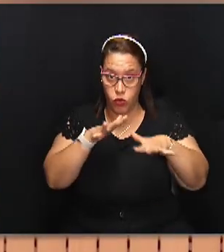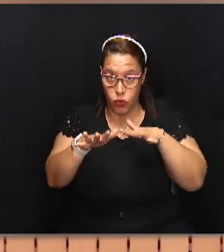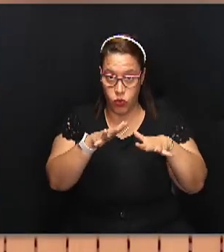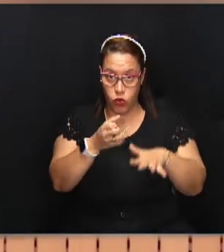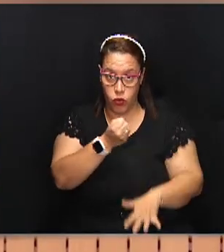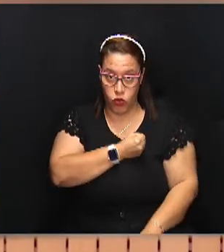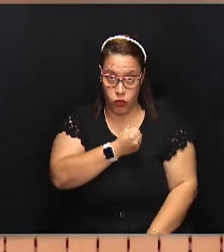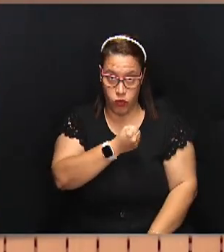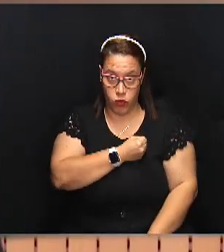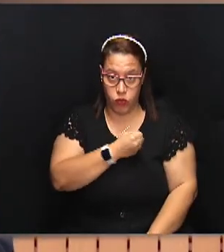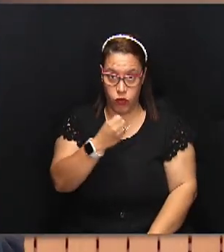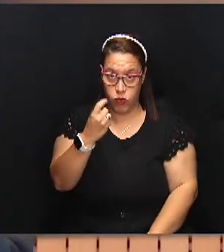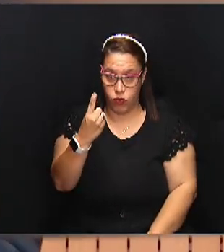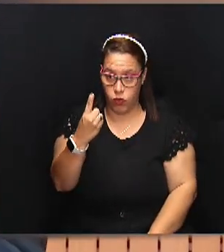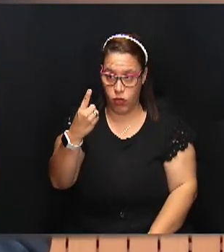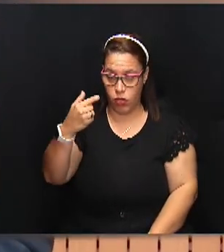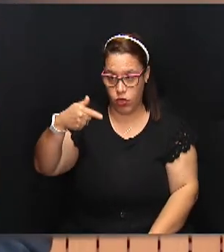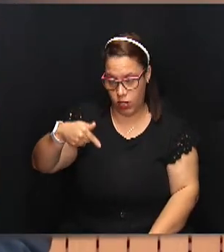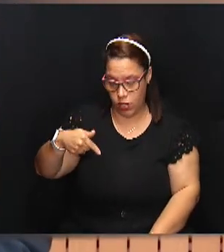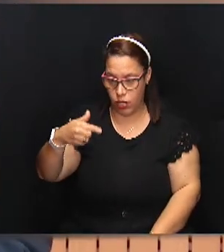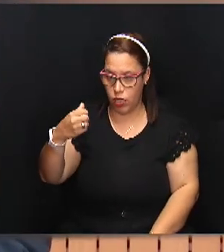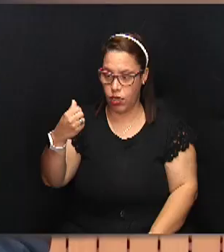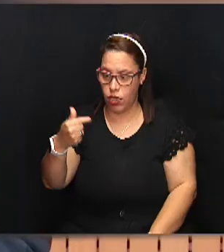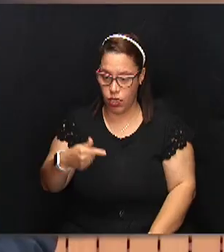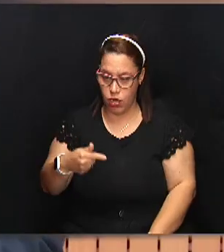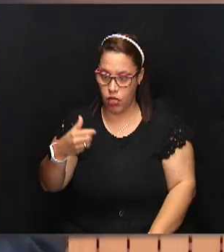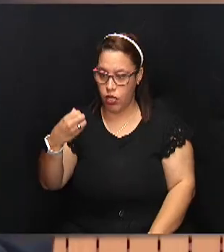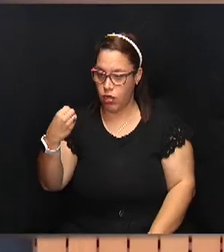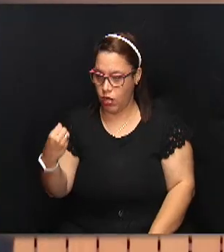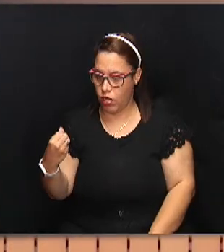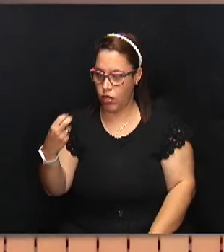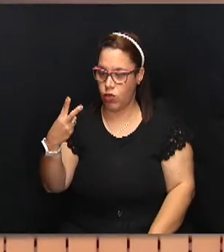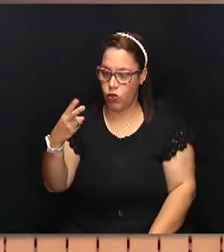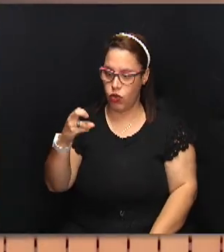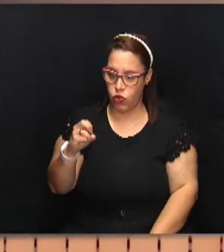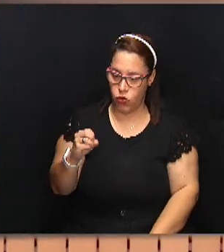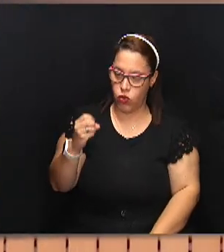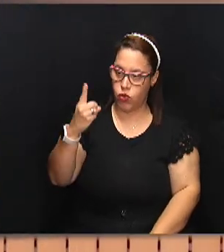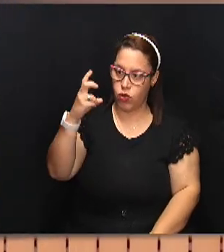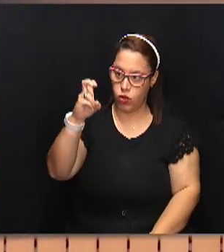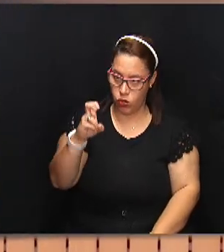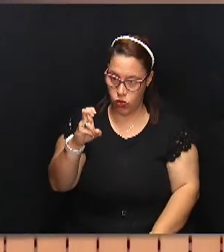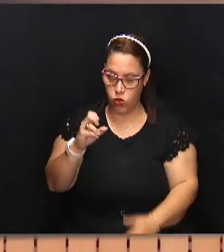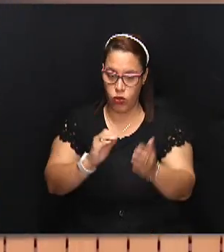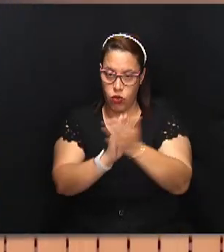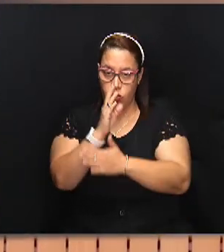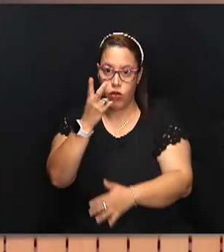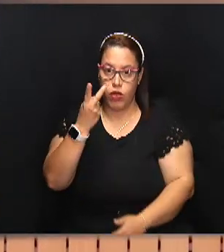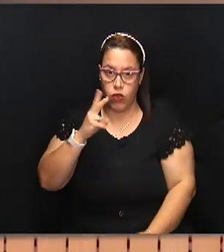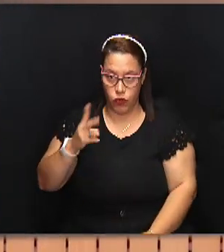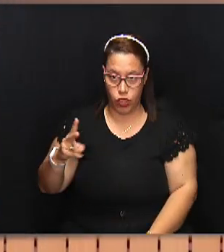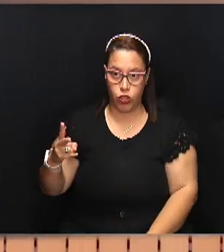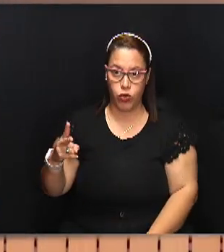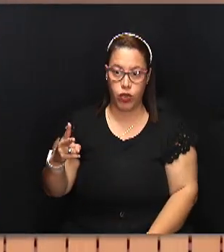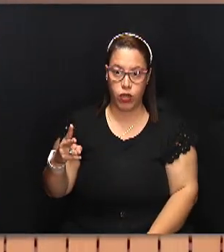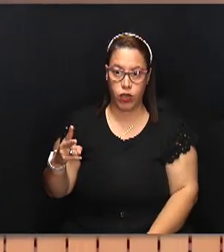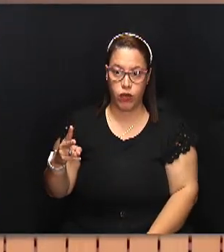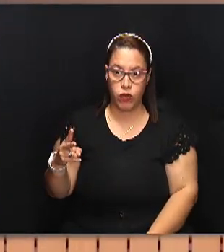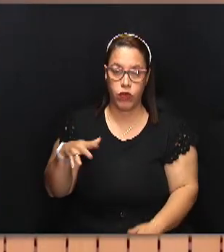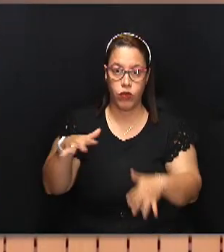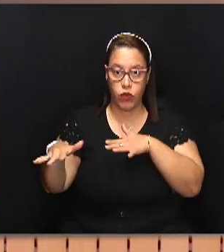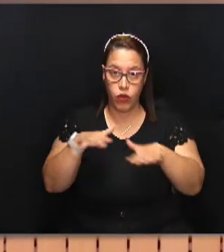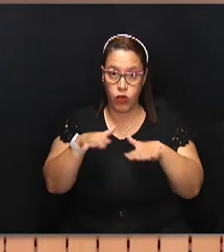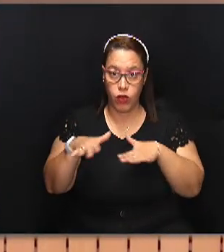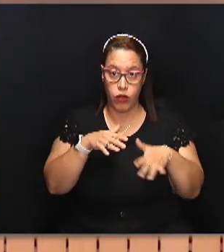de 1776 de 2015, sendo aprovado em 22, estando em trâmite até